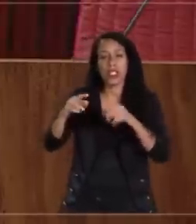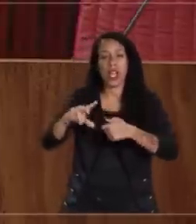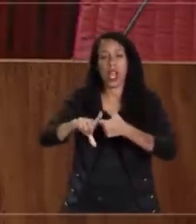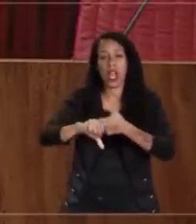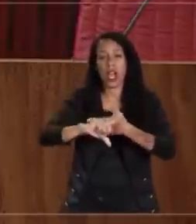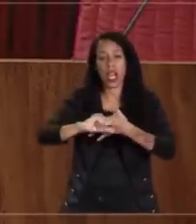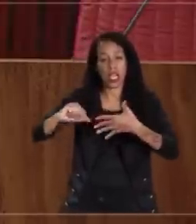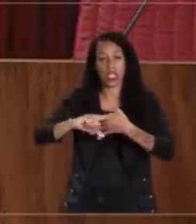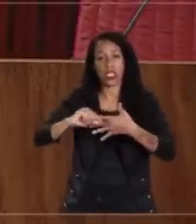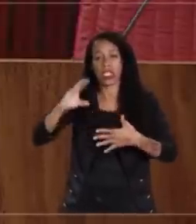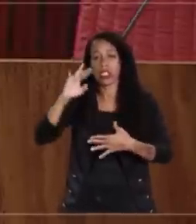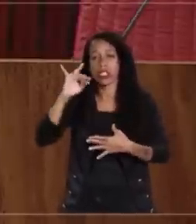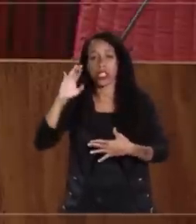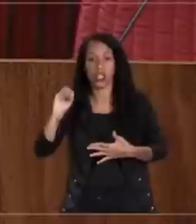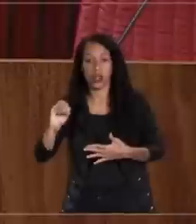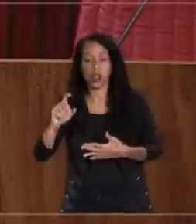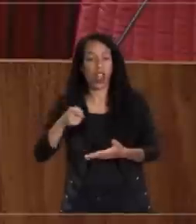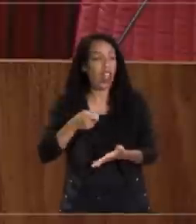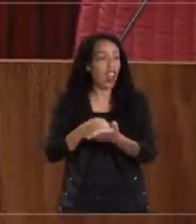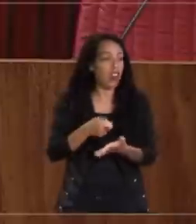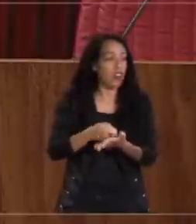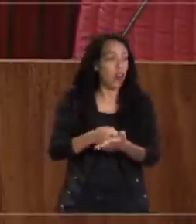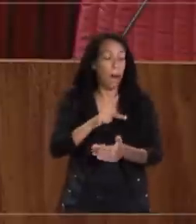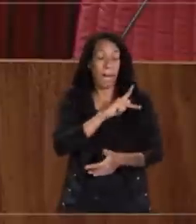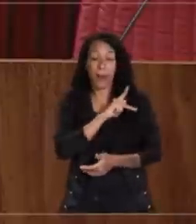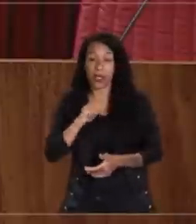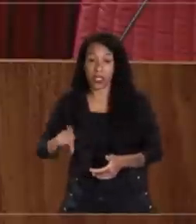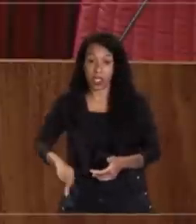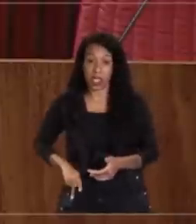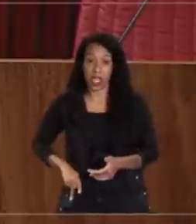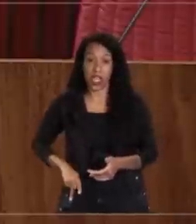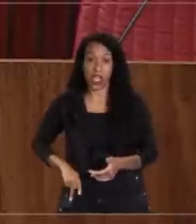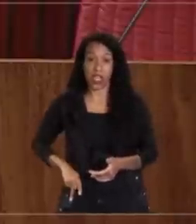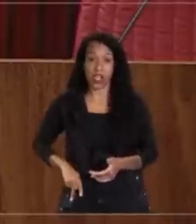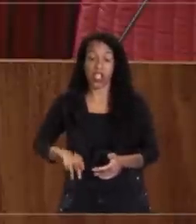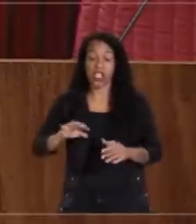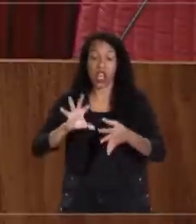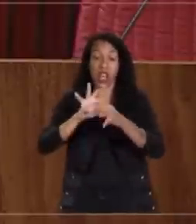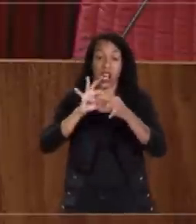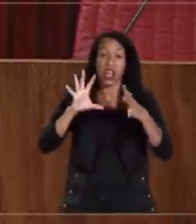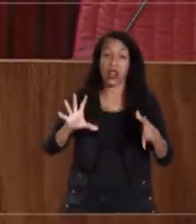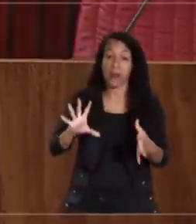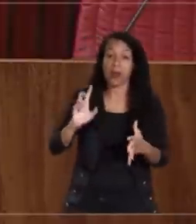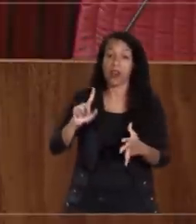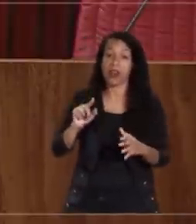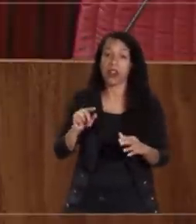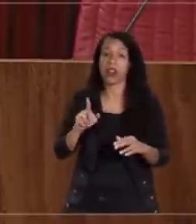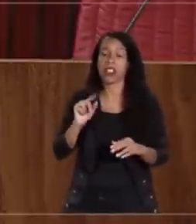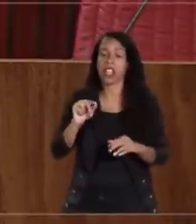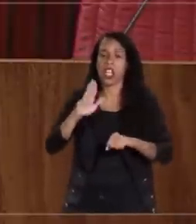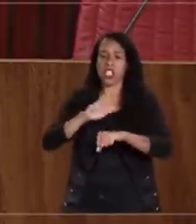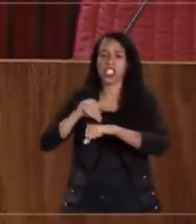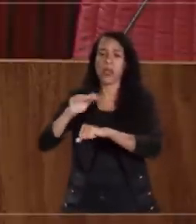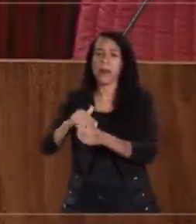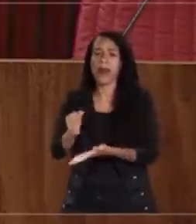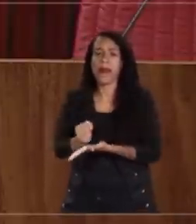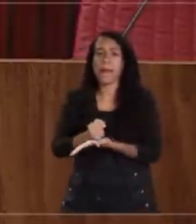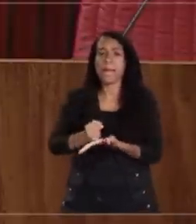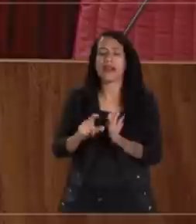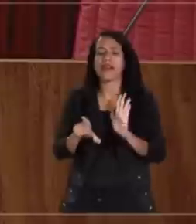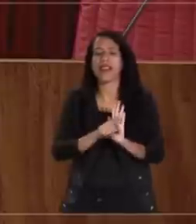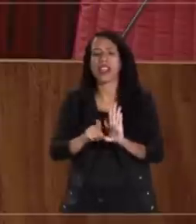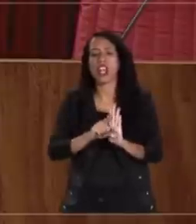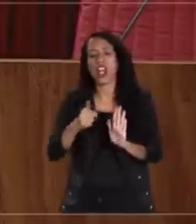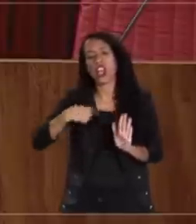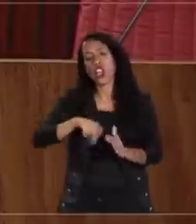Civil, Ciro Nogueira, afirmou: o presidente Jair Messias Bolsonaro me autorizou. Quando for provocado, com base na lei,